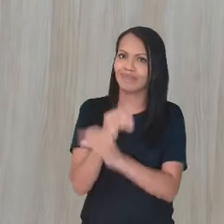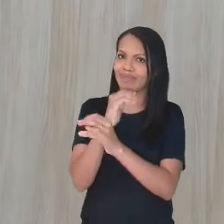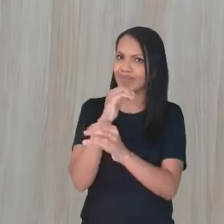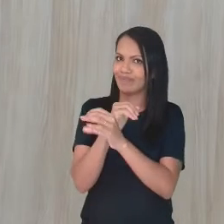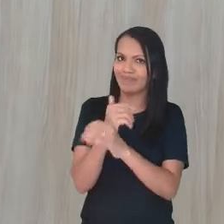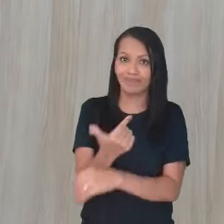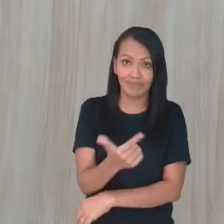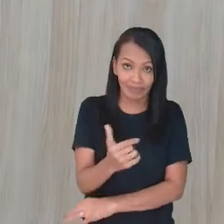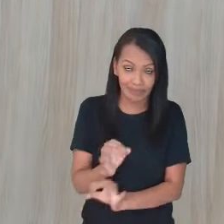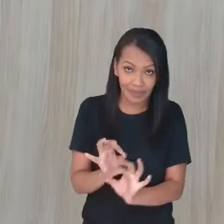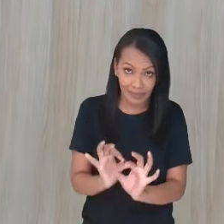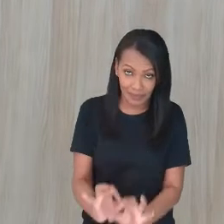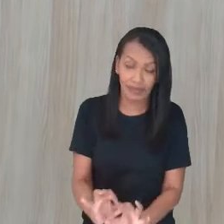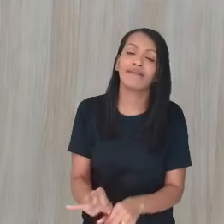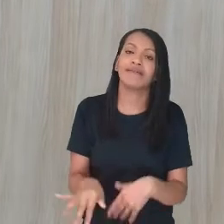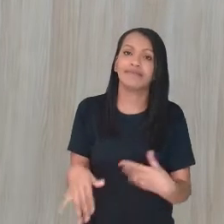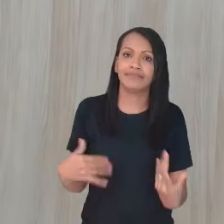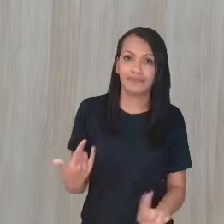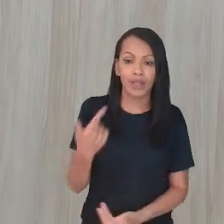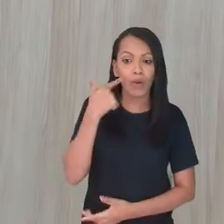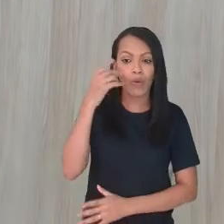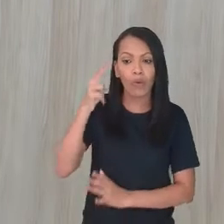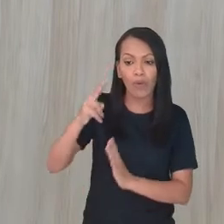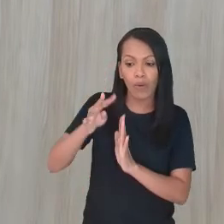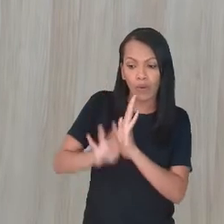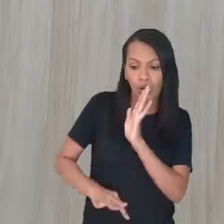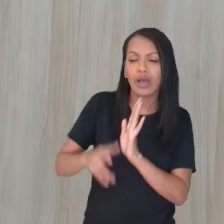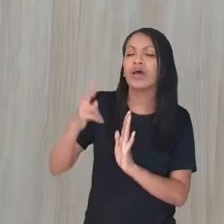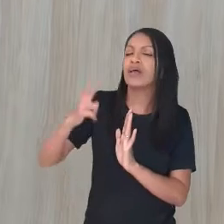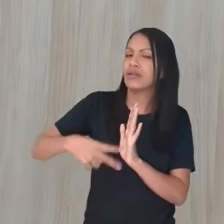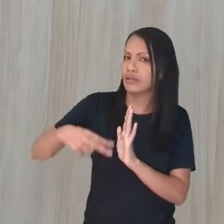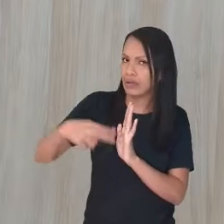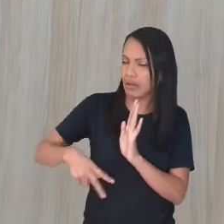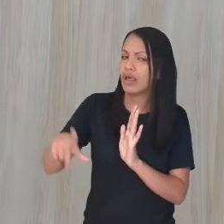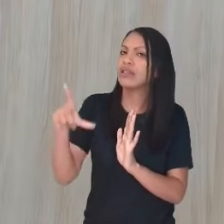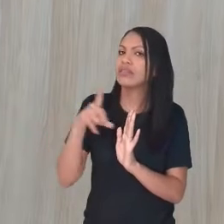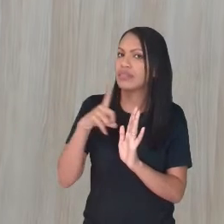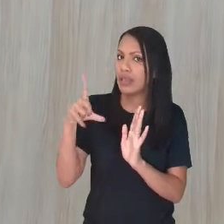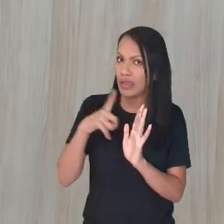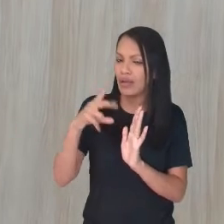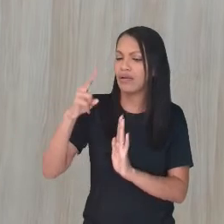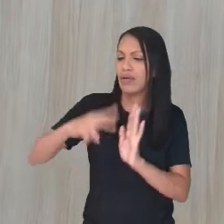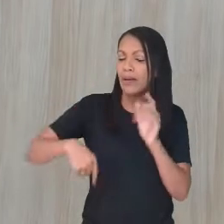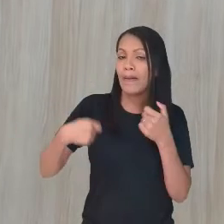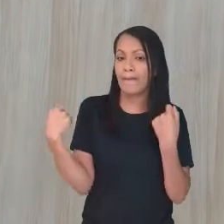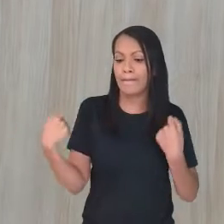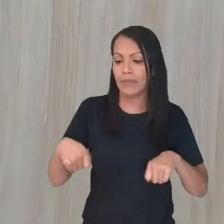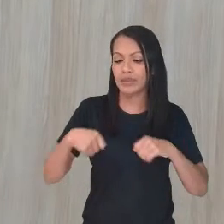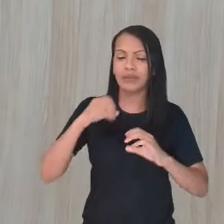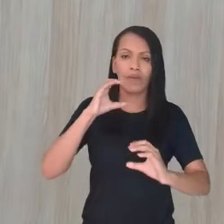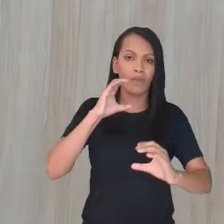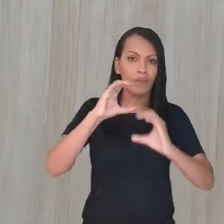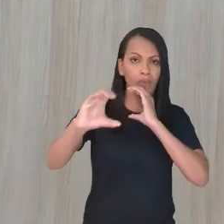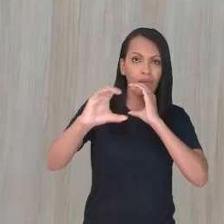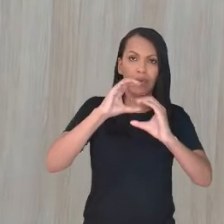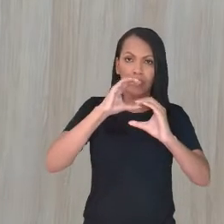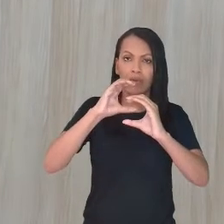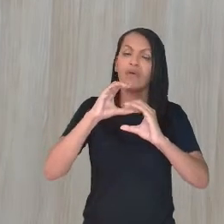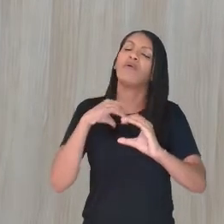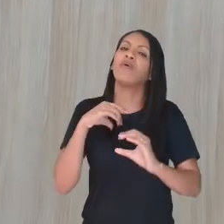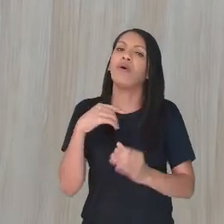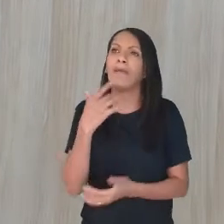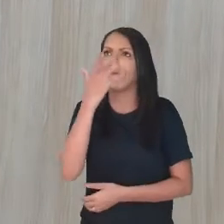comunicação também não. Então, esse texto, para existir, ele precisa estabelecer uma comunicação entre o autor,